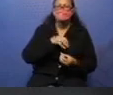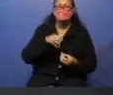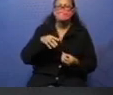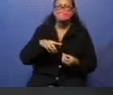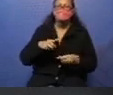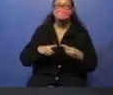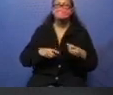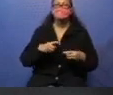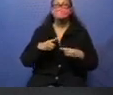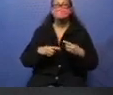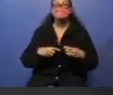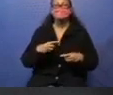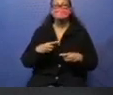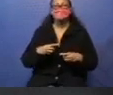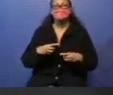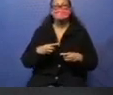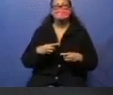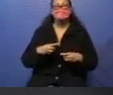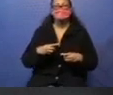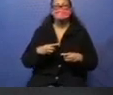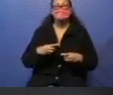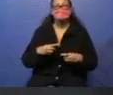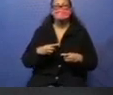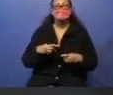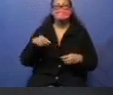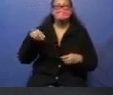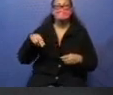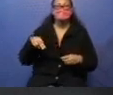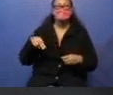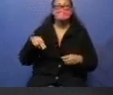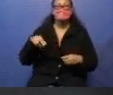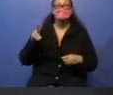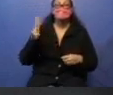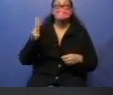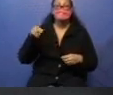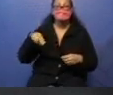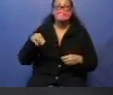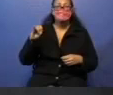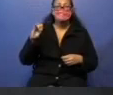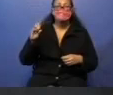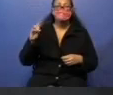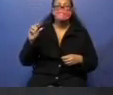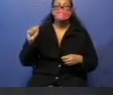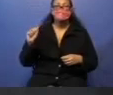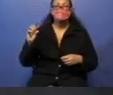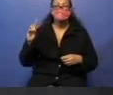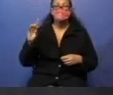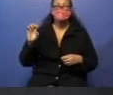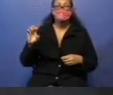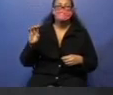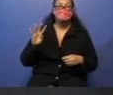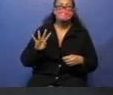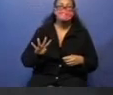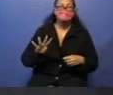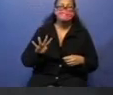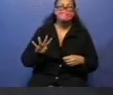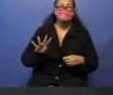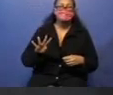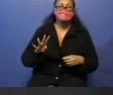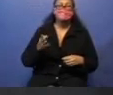Nós vamos para a unidade 4, Higiene e Segurança